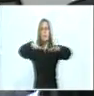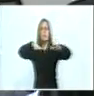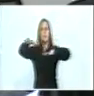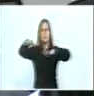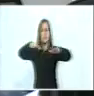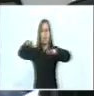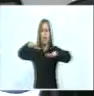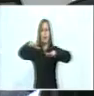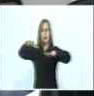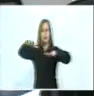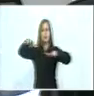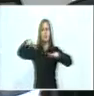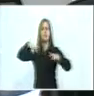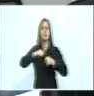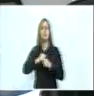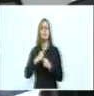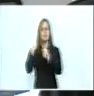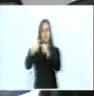urbana.